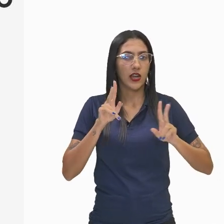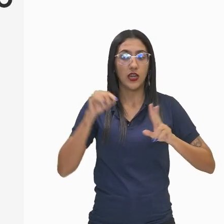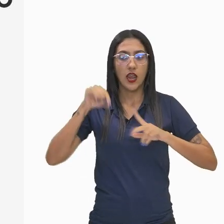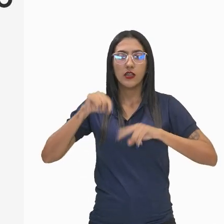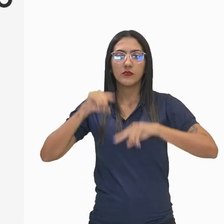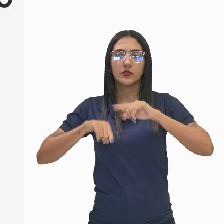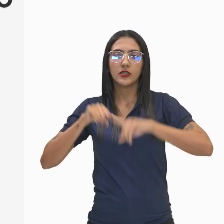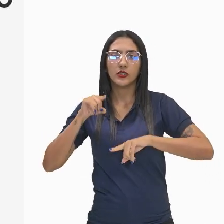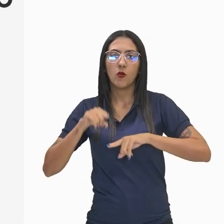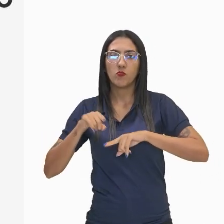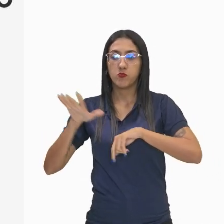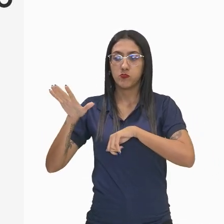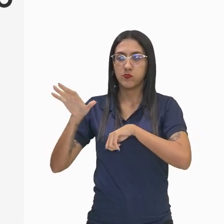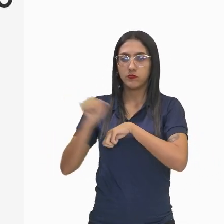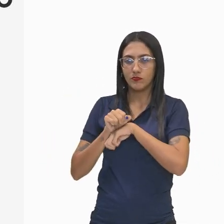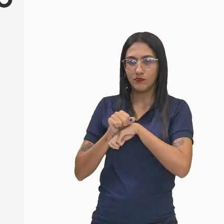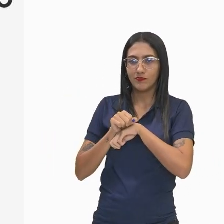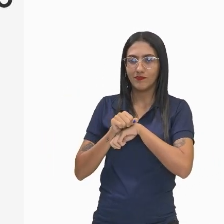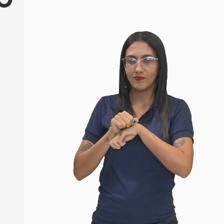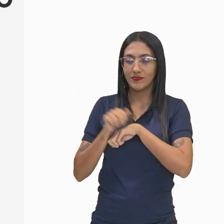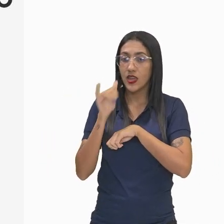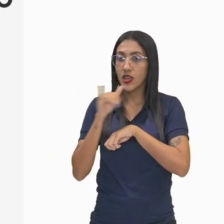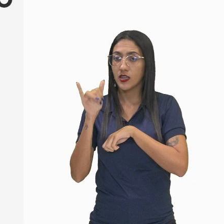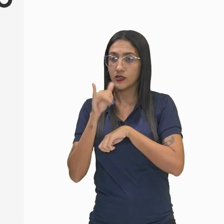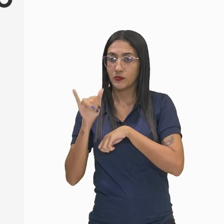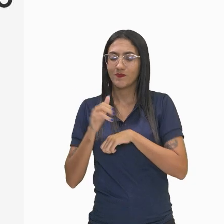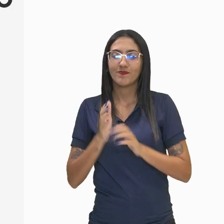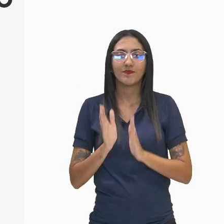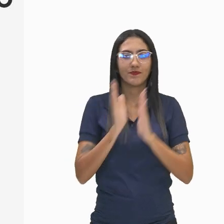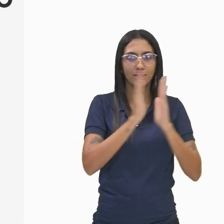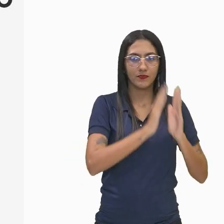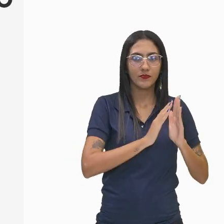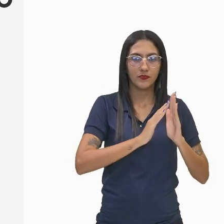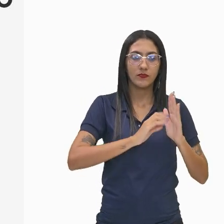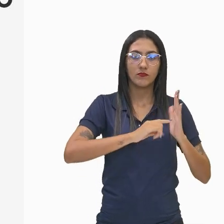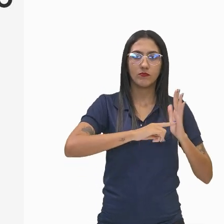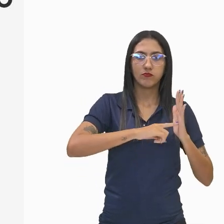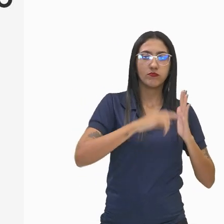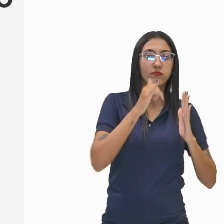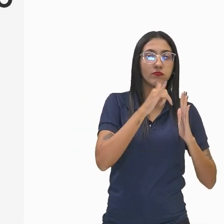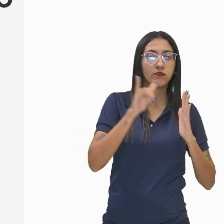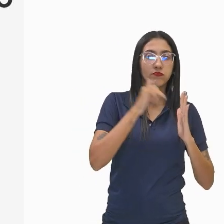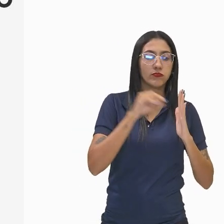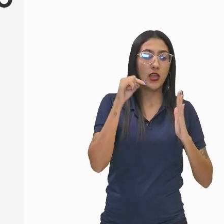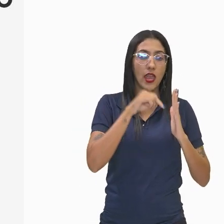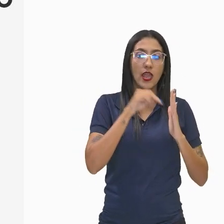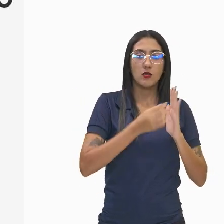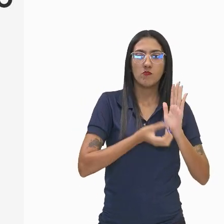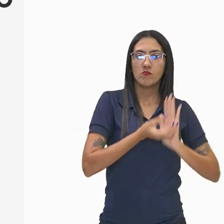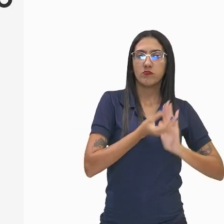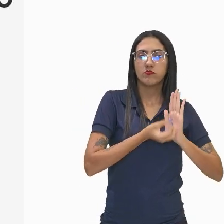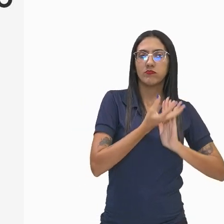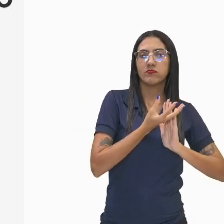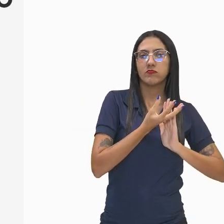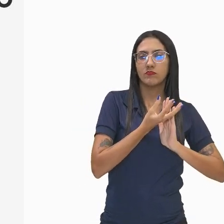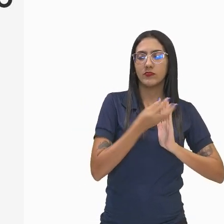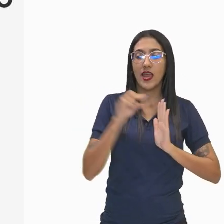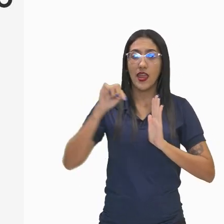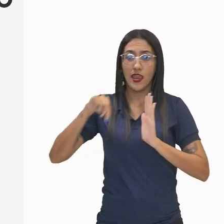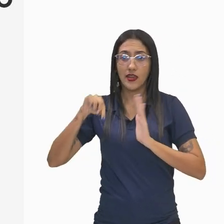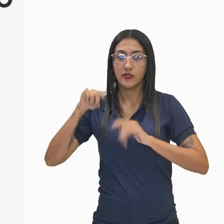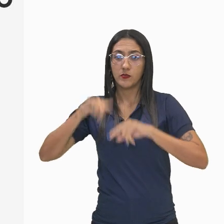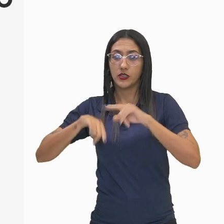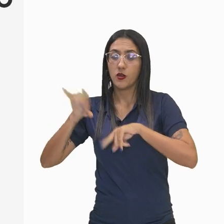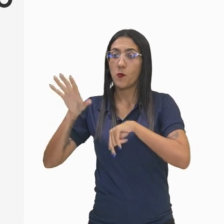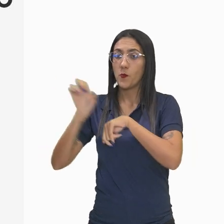trabalha recebendo energia de um gerador. Enquanto o gerador fornece energia, o receptor vai consumir essa energia. Então